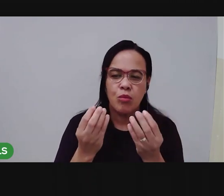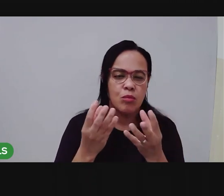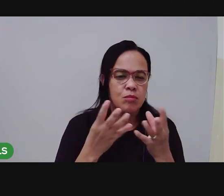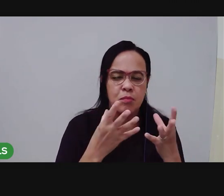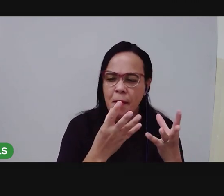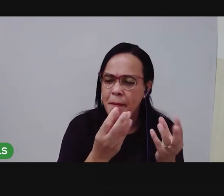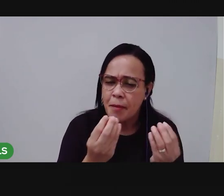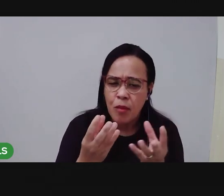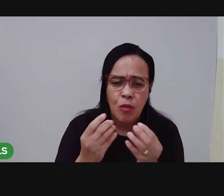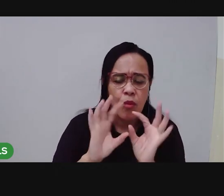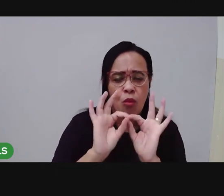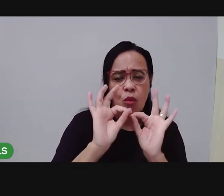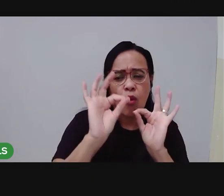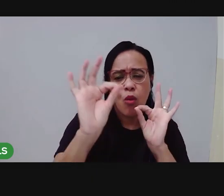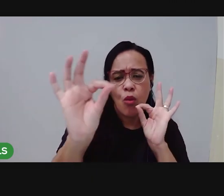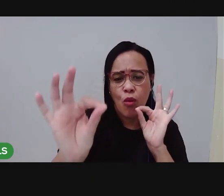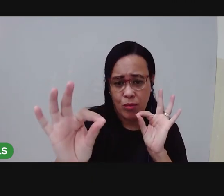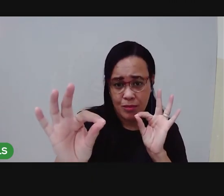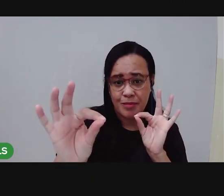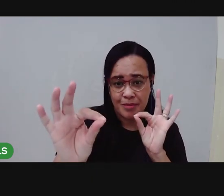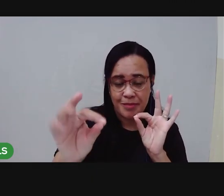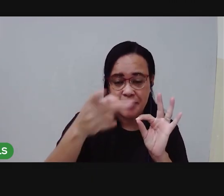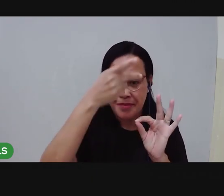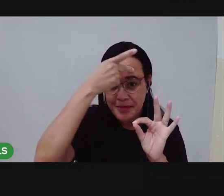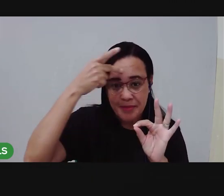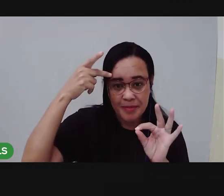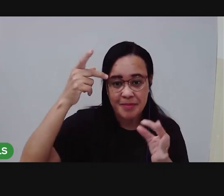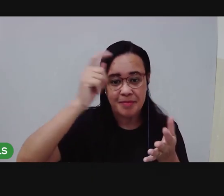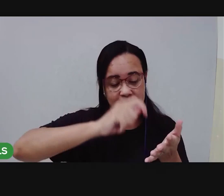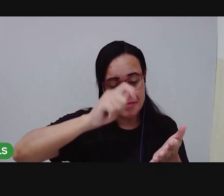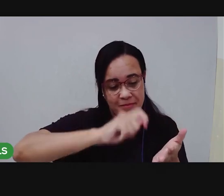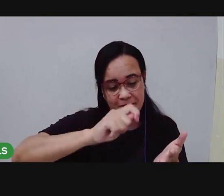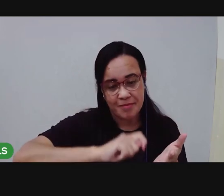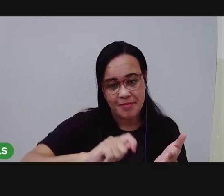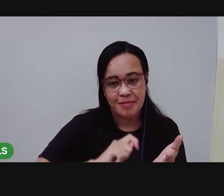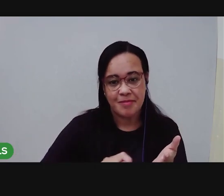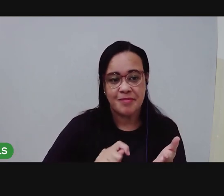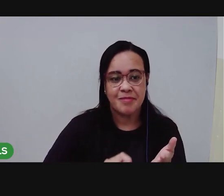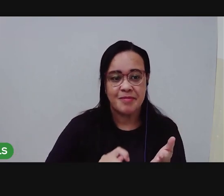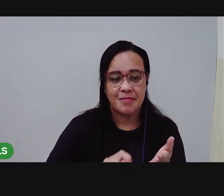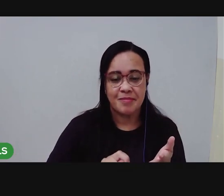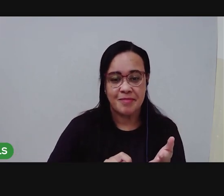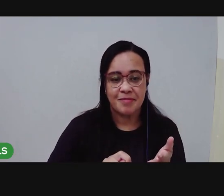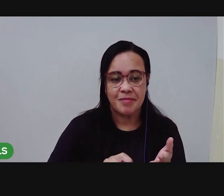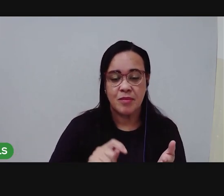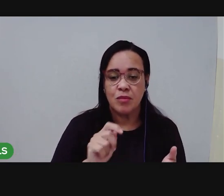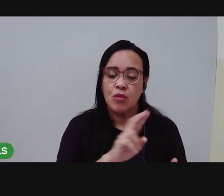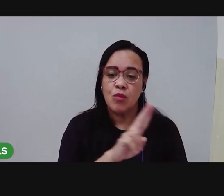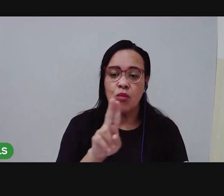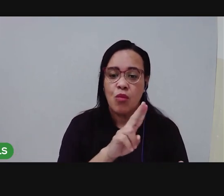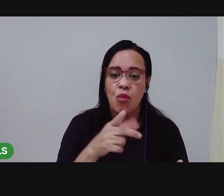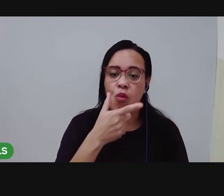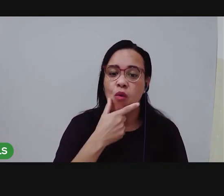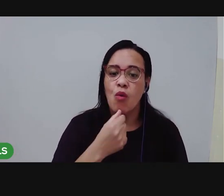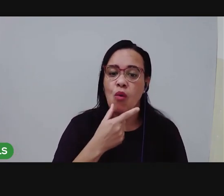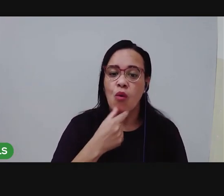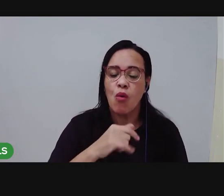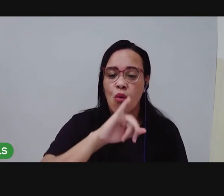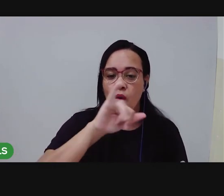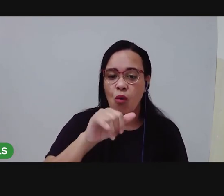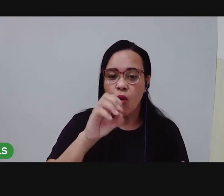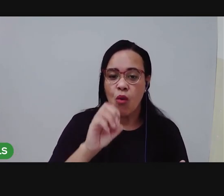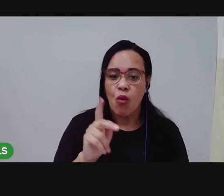Longe. Quem escreveu esse livro foi John Segal. É